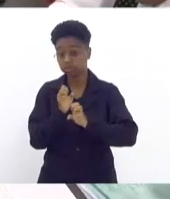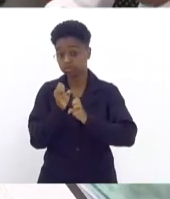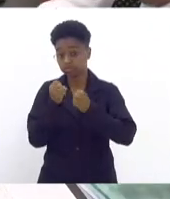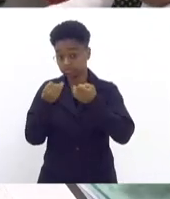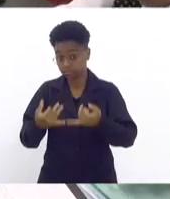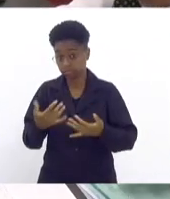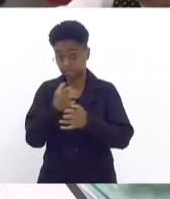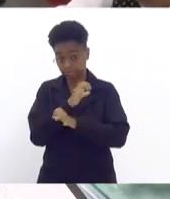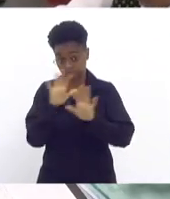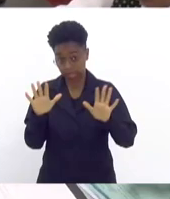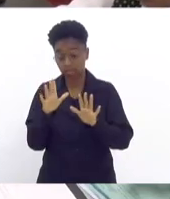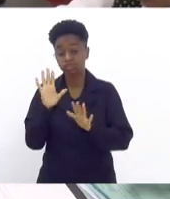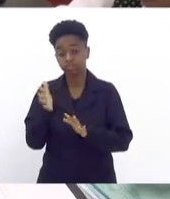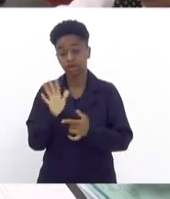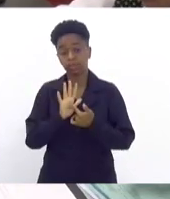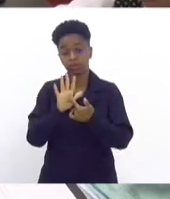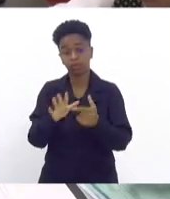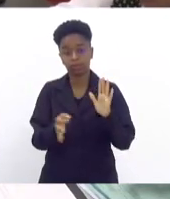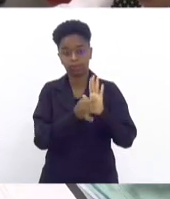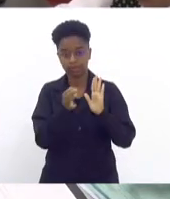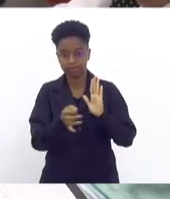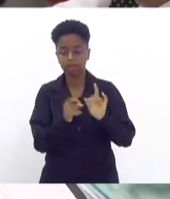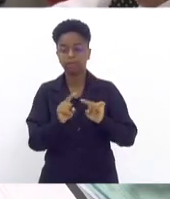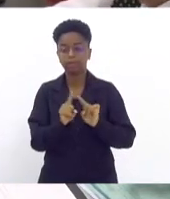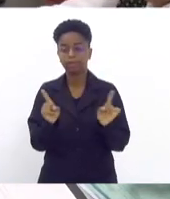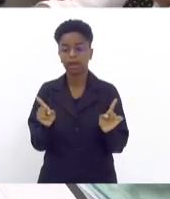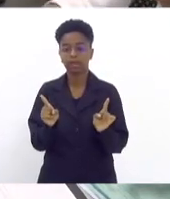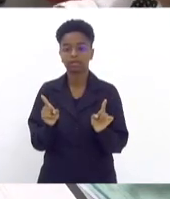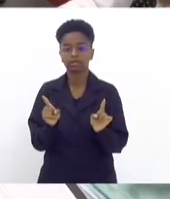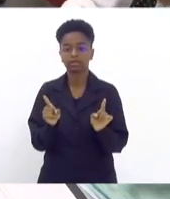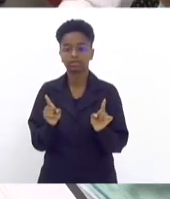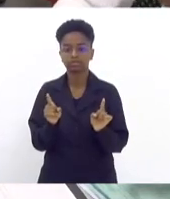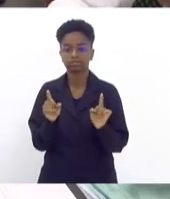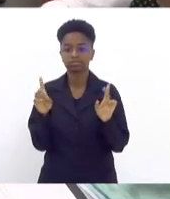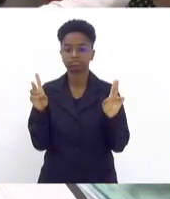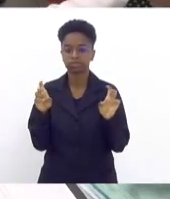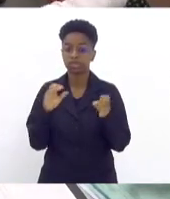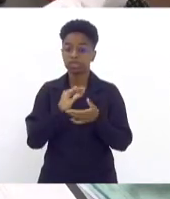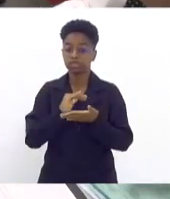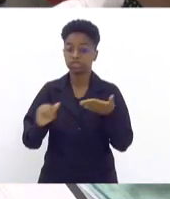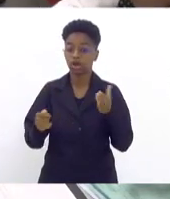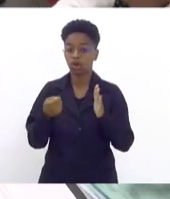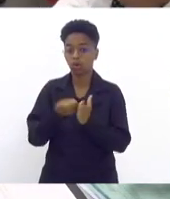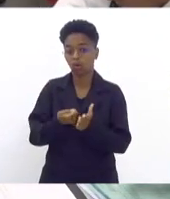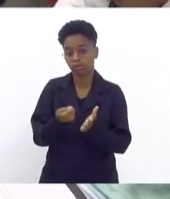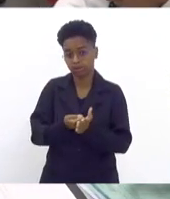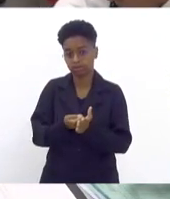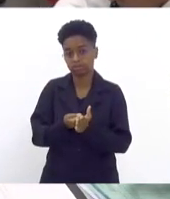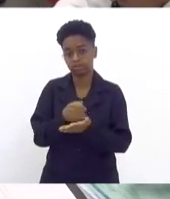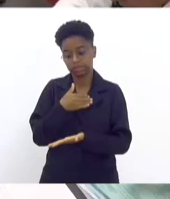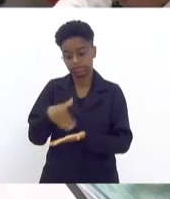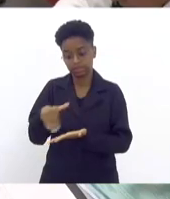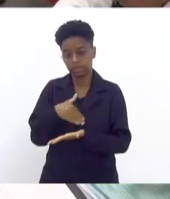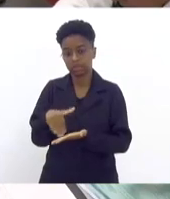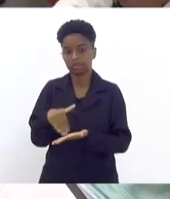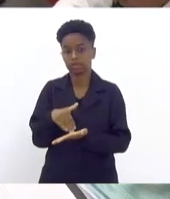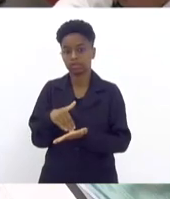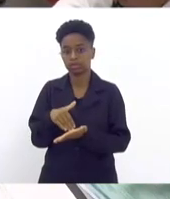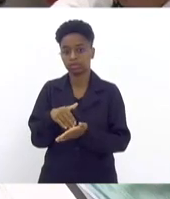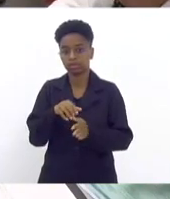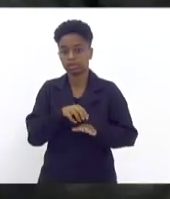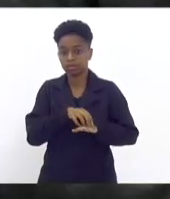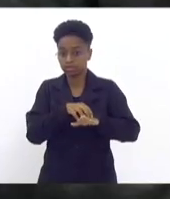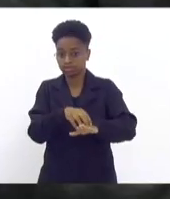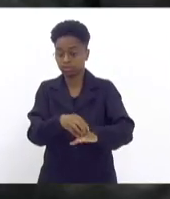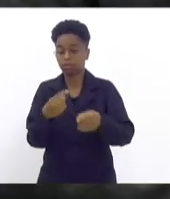foi distribuído o parecer, mas é, no sentido de tirar a obrigação da Secretaria de Estado de Transporte, porque